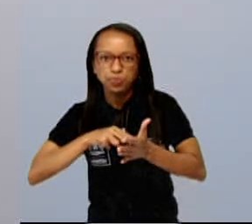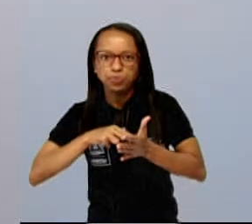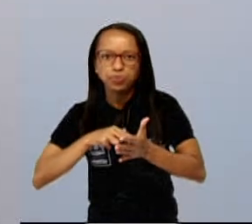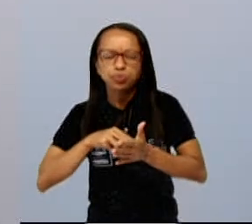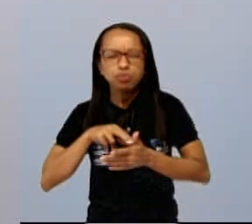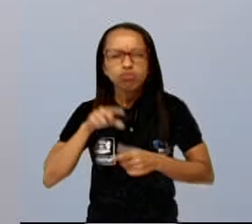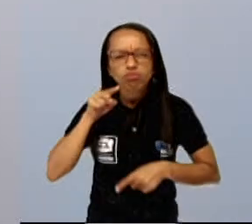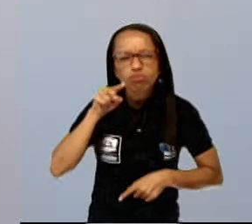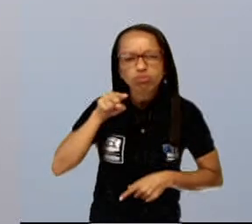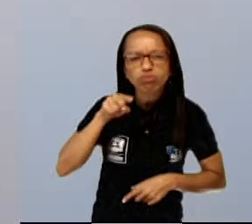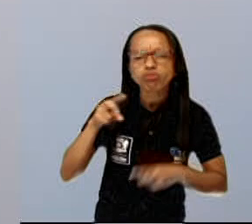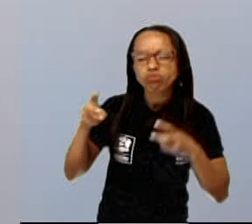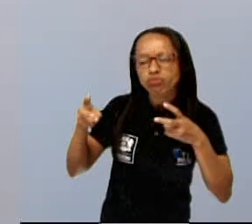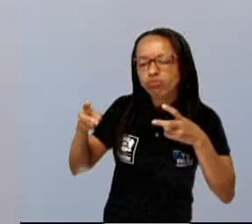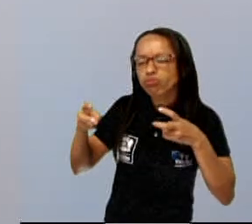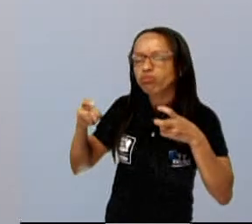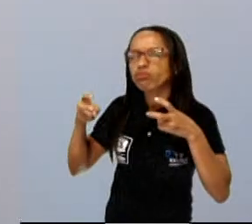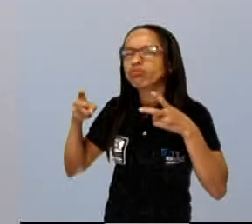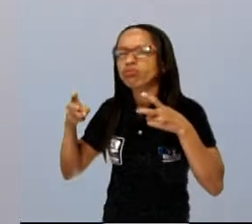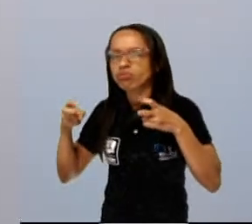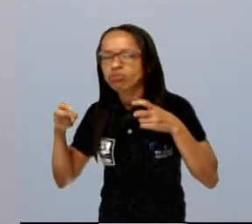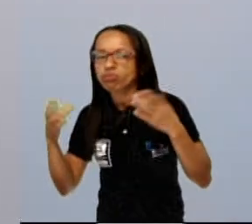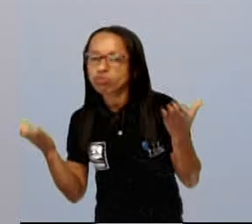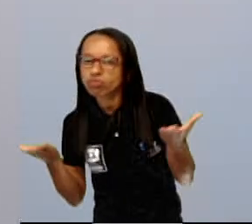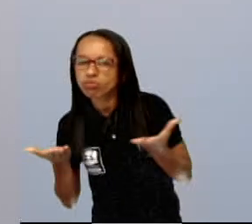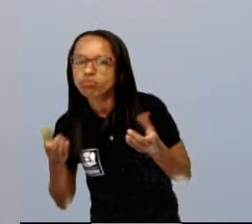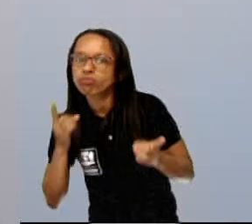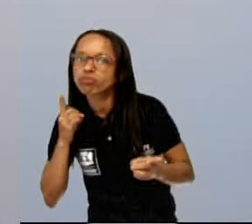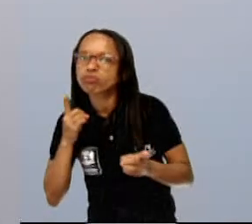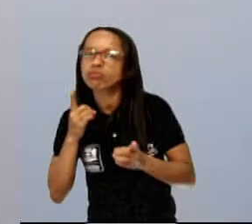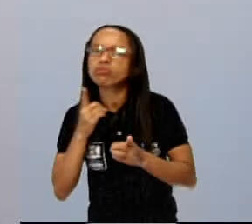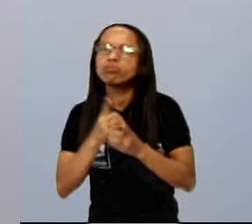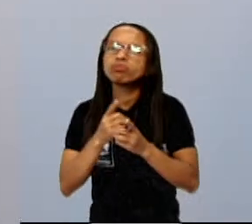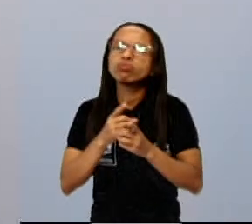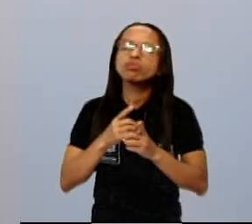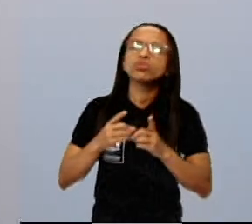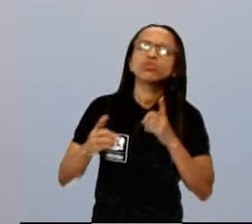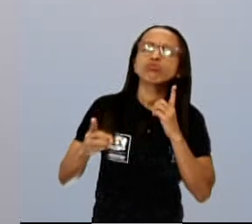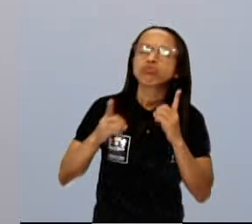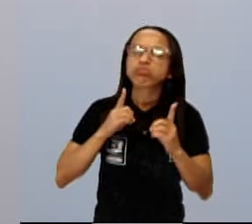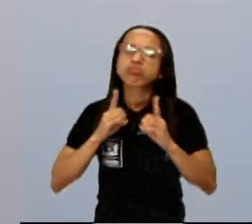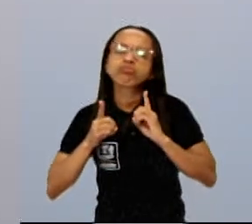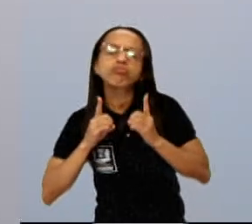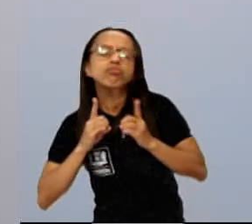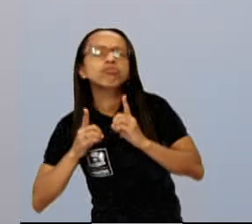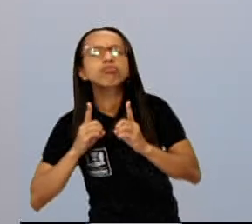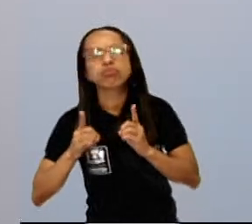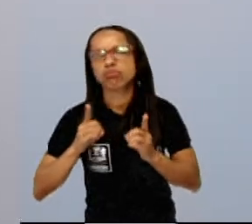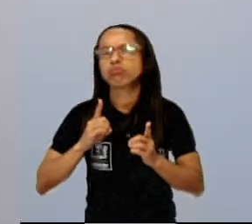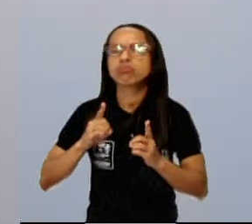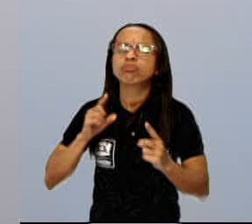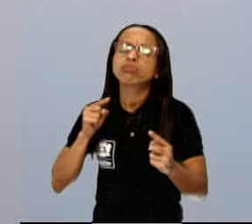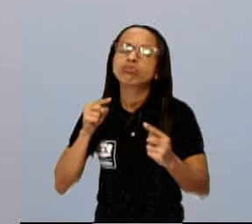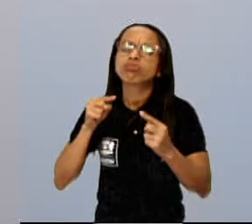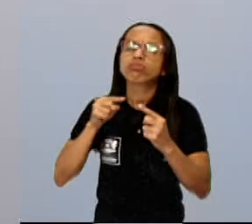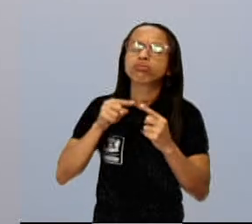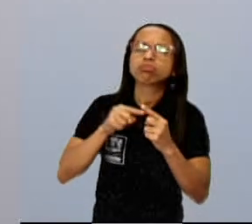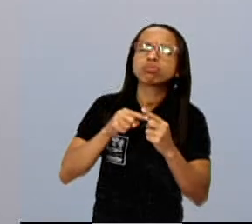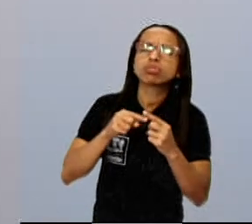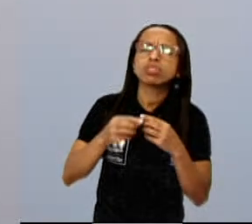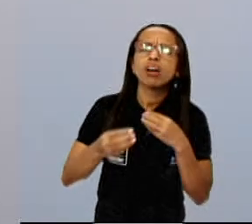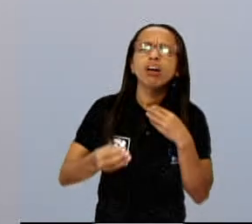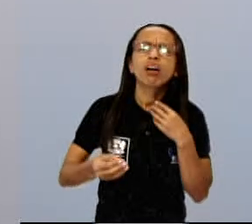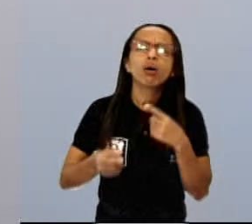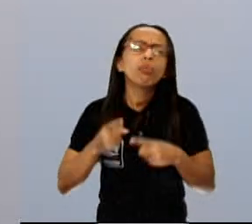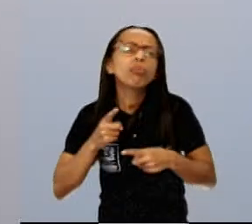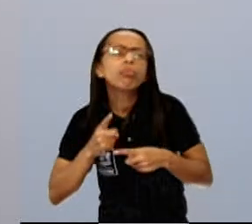nossos encontros, nós discutimos alguns efeitos. A gente viu por que que o autor começou dessa forma, o que que ele